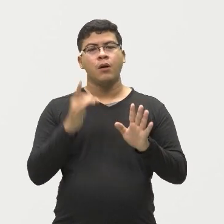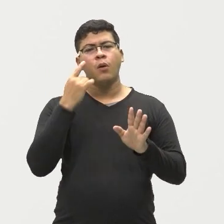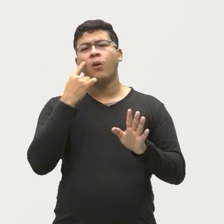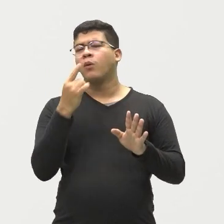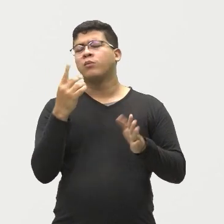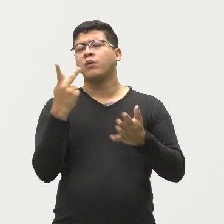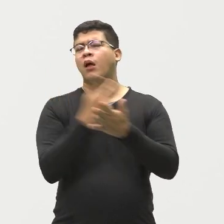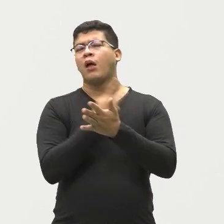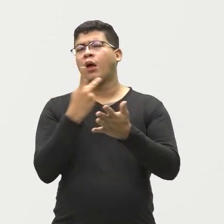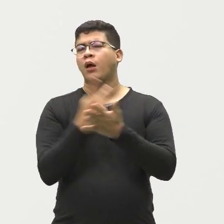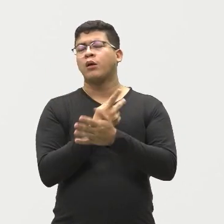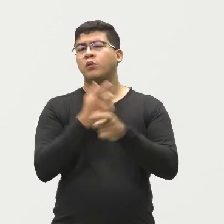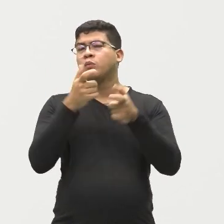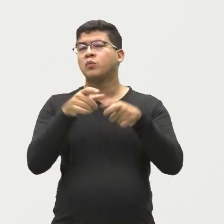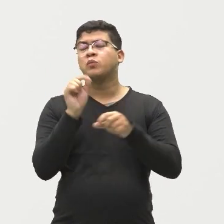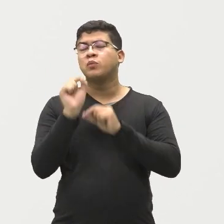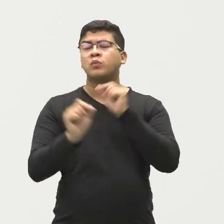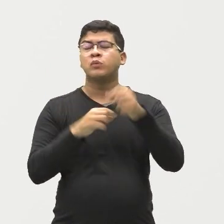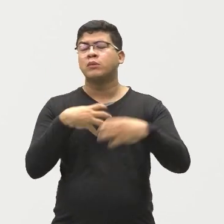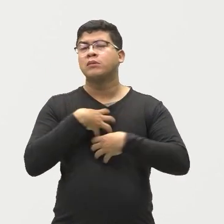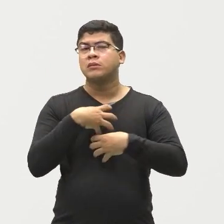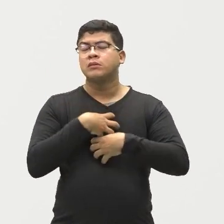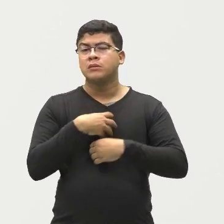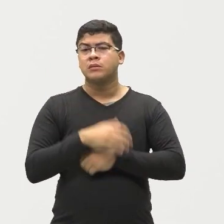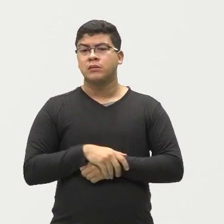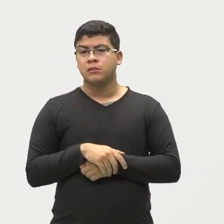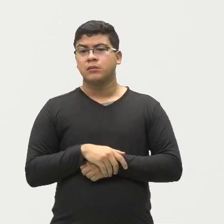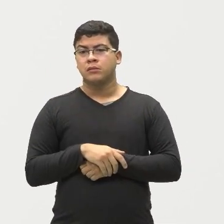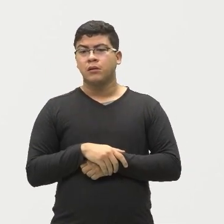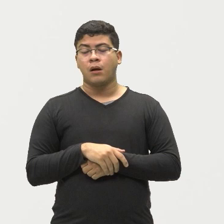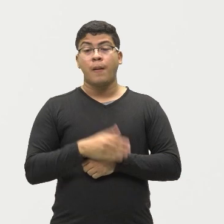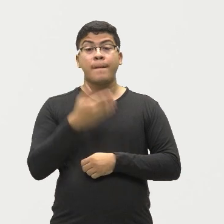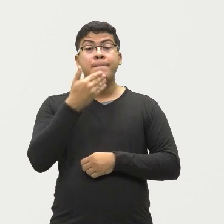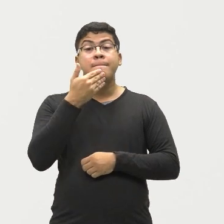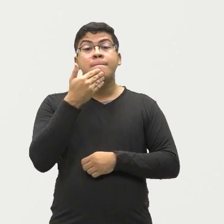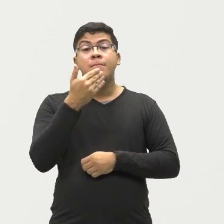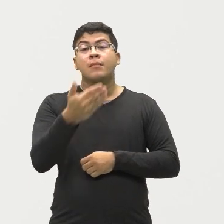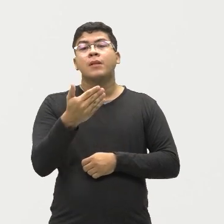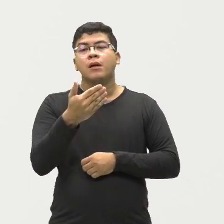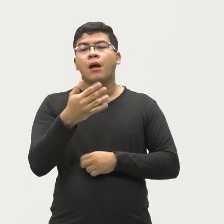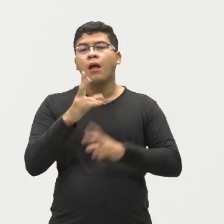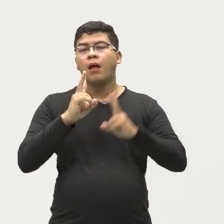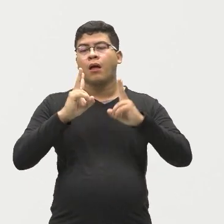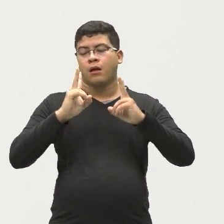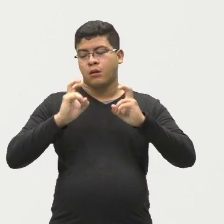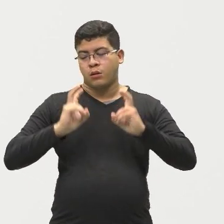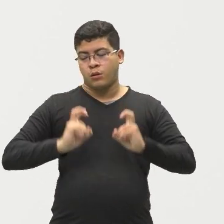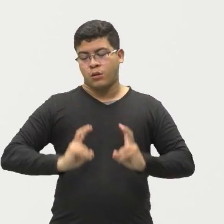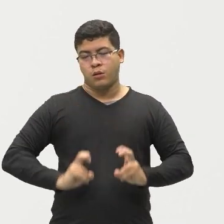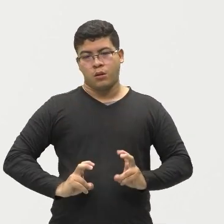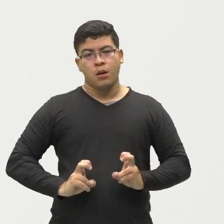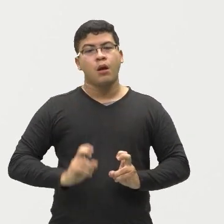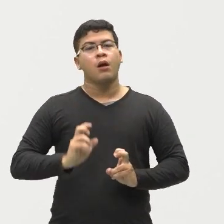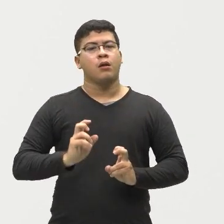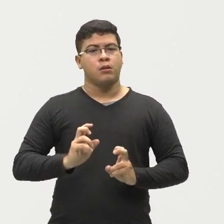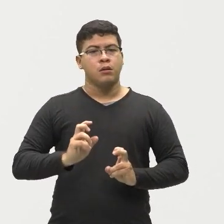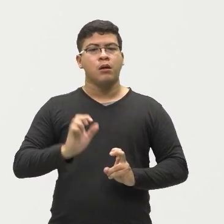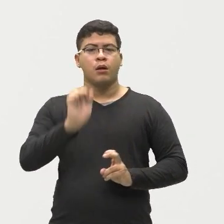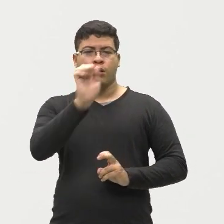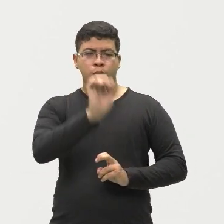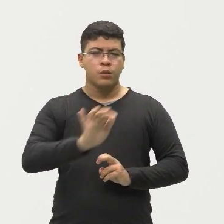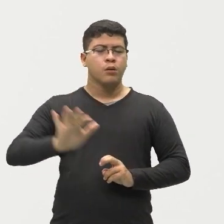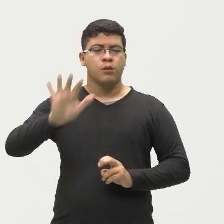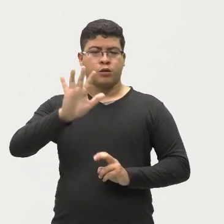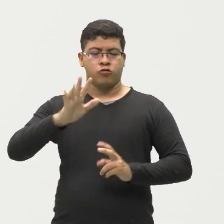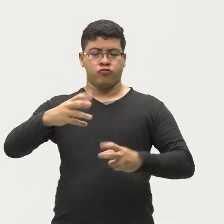procurar um médico para saber o que eu tenho, para que seja solicitada a realização de exames